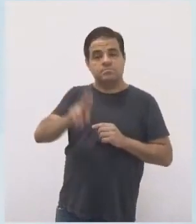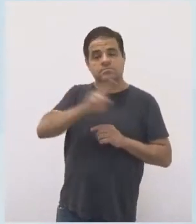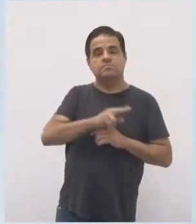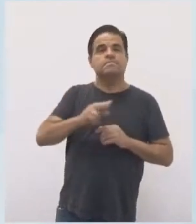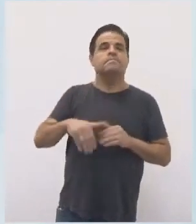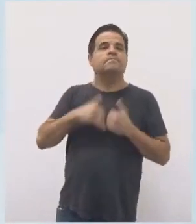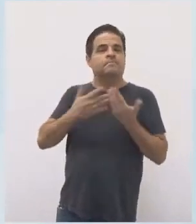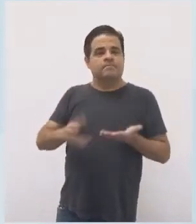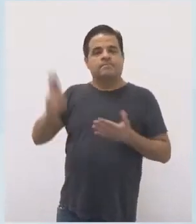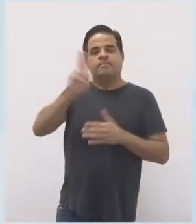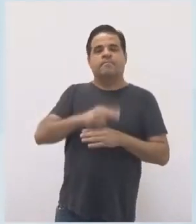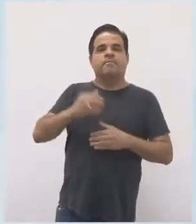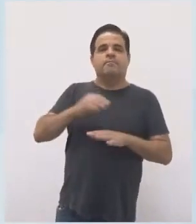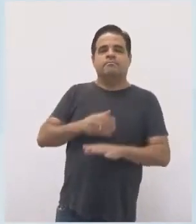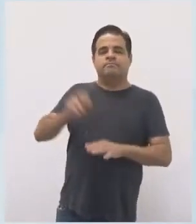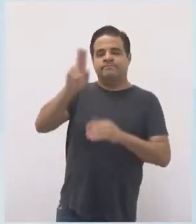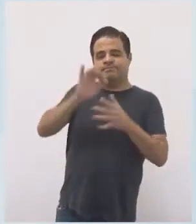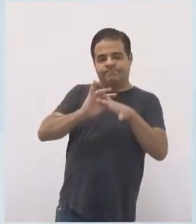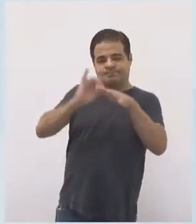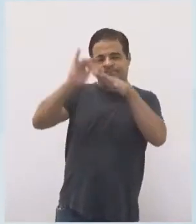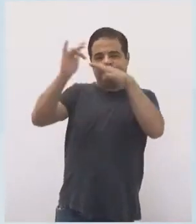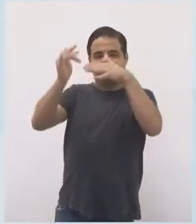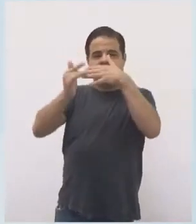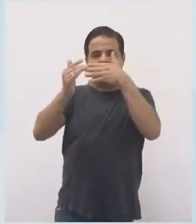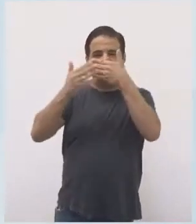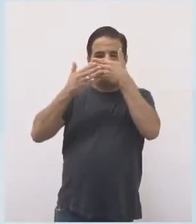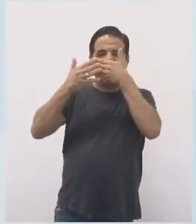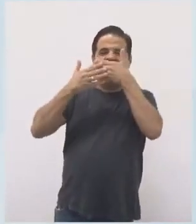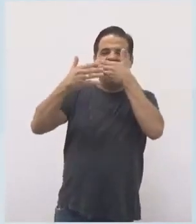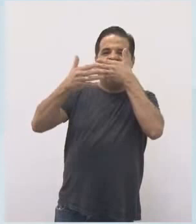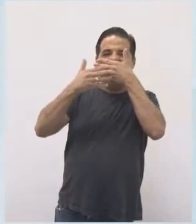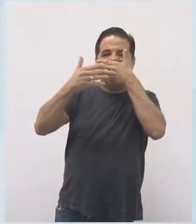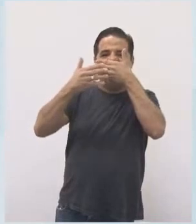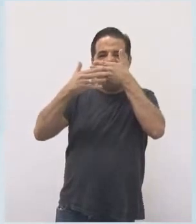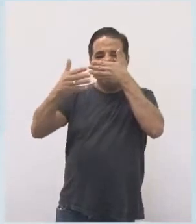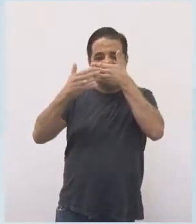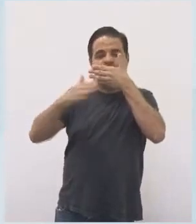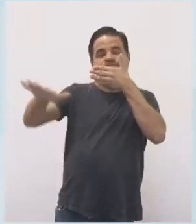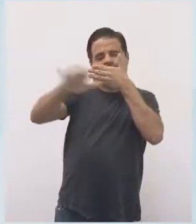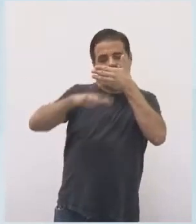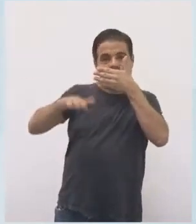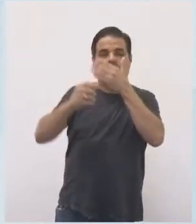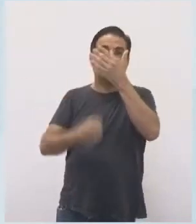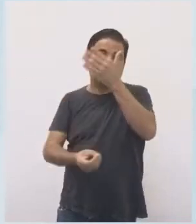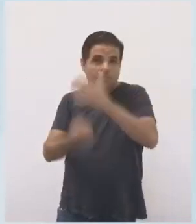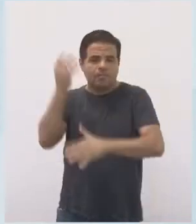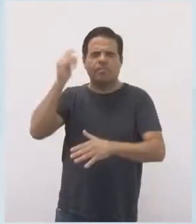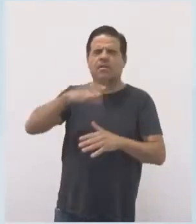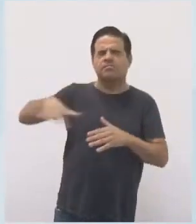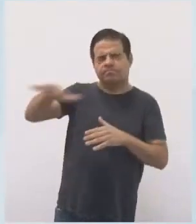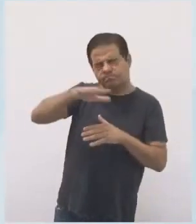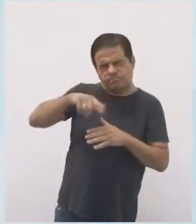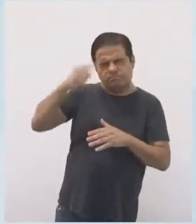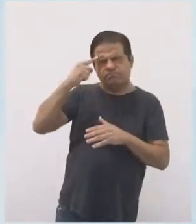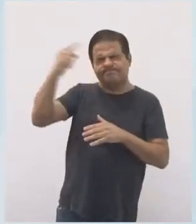redes sociais, né, mas que tivessem, no final, por objetivo gerar essa que a